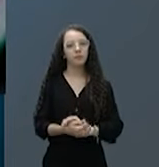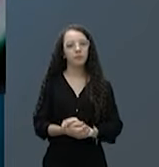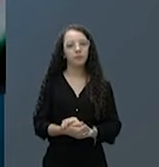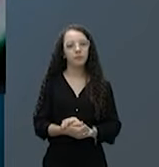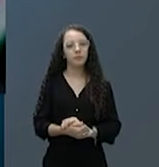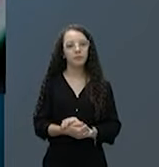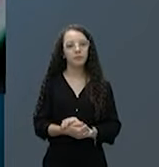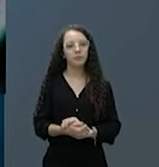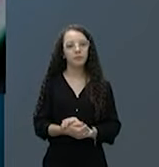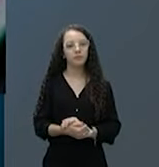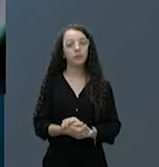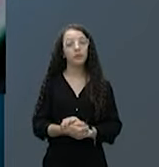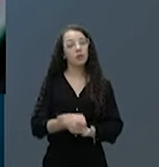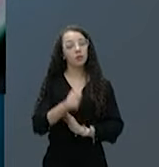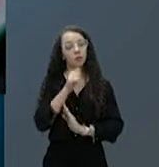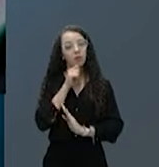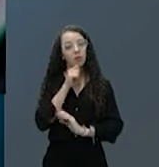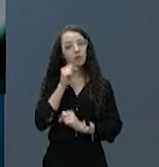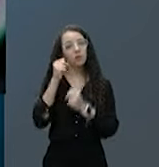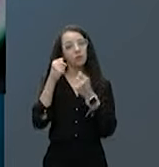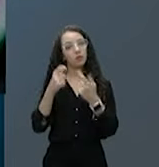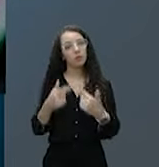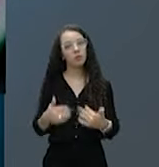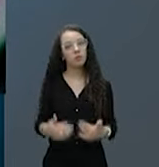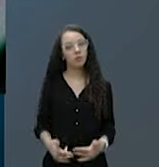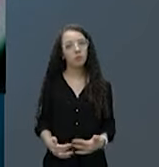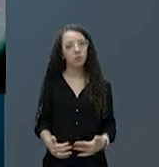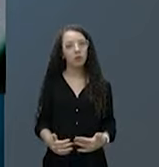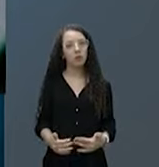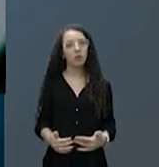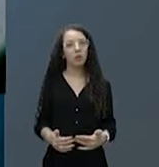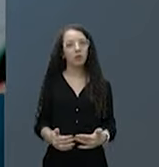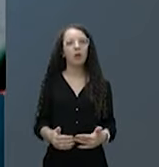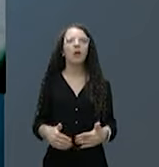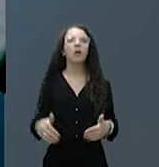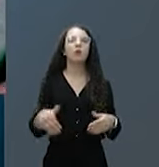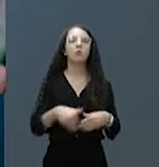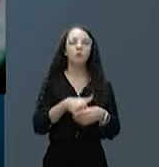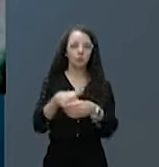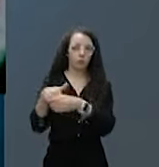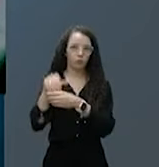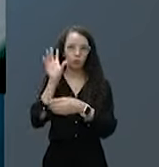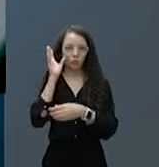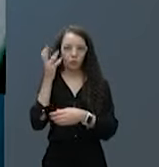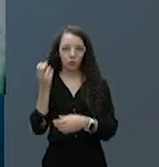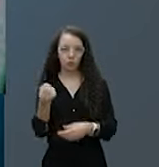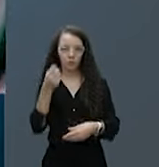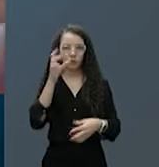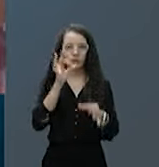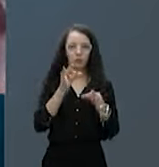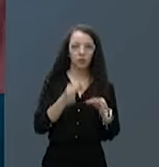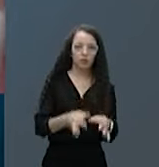e digo ainda que, no acordo apontado como paradigma nos julgados mencionados, ao área